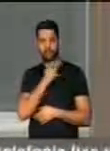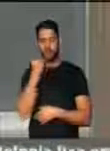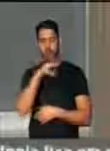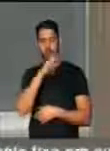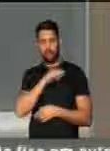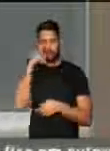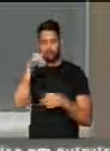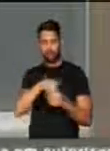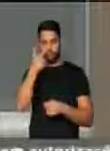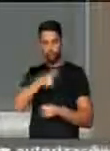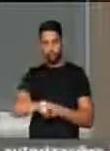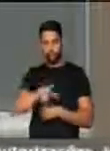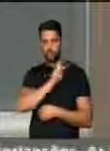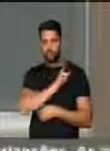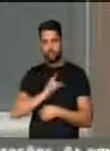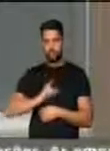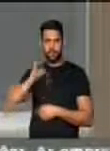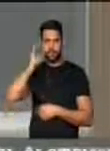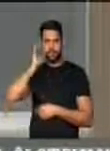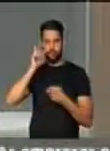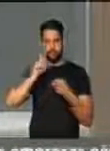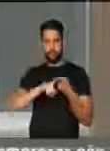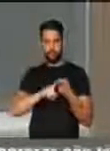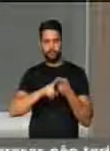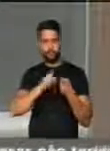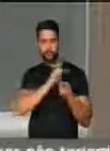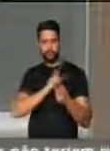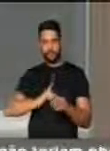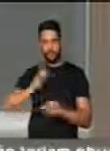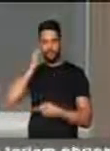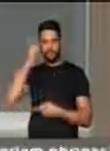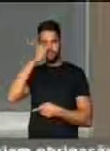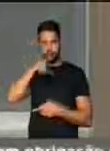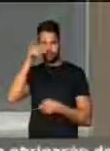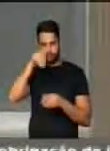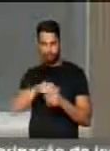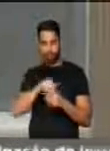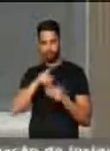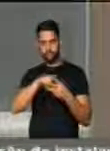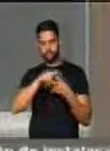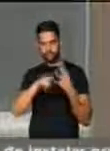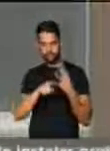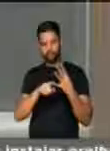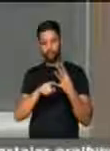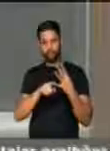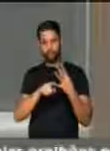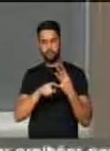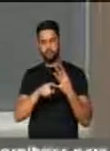reeleito, presidenta Dilma e presidenta Dilma reeleita.